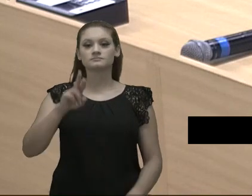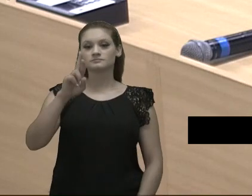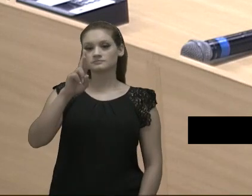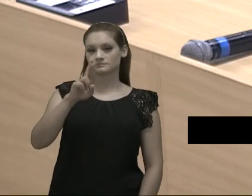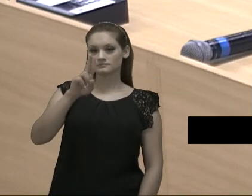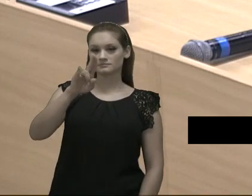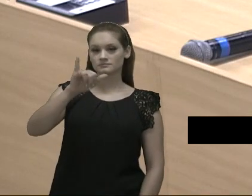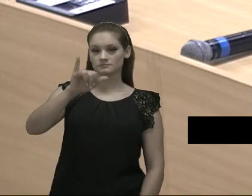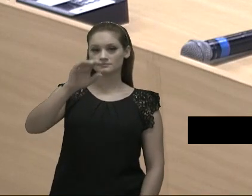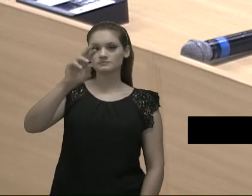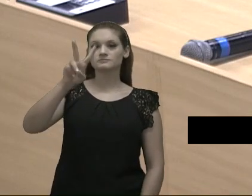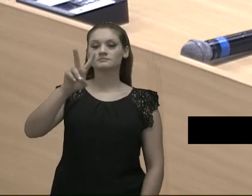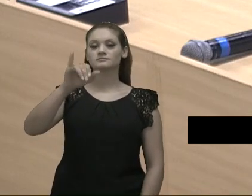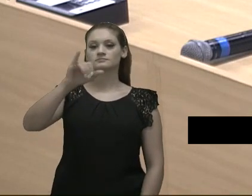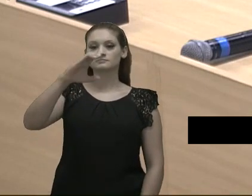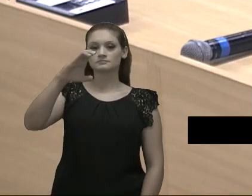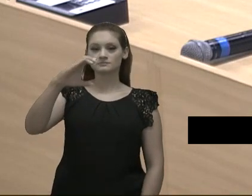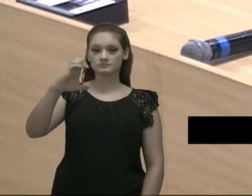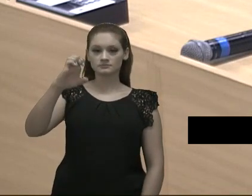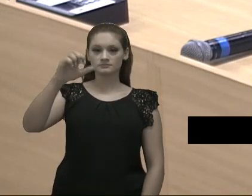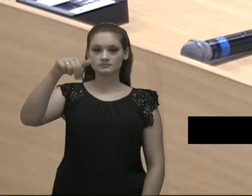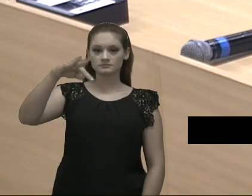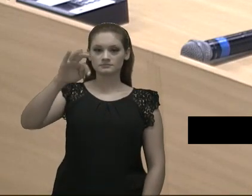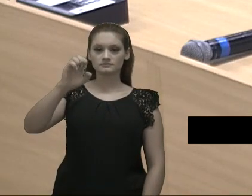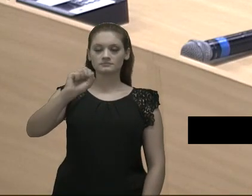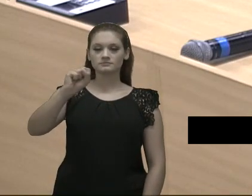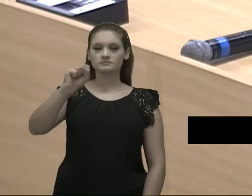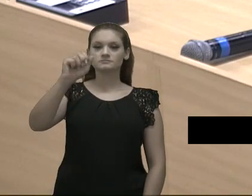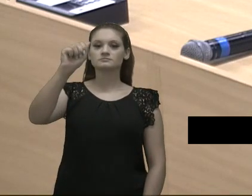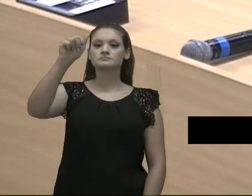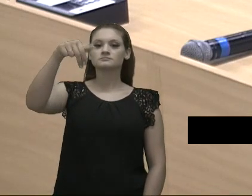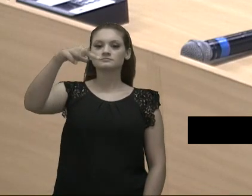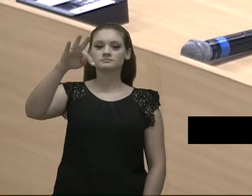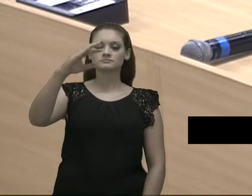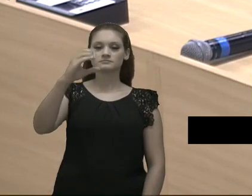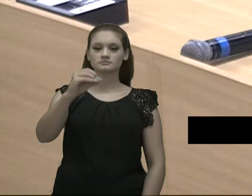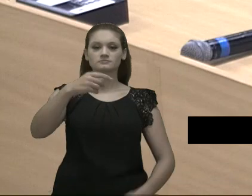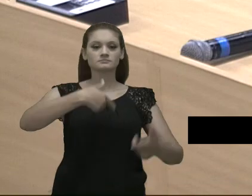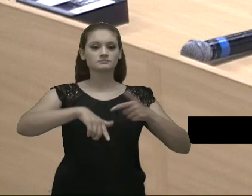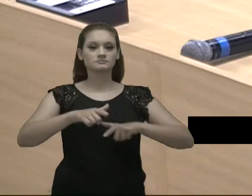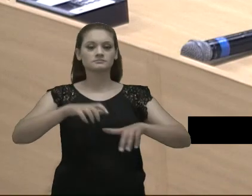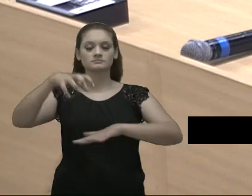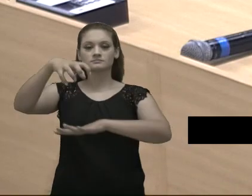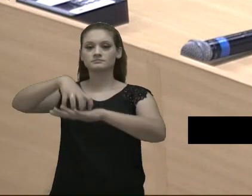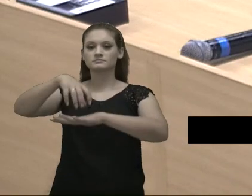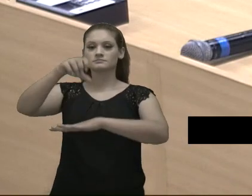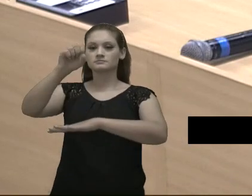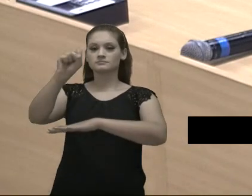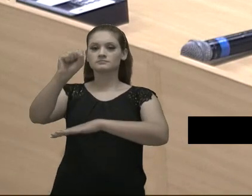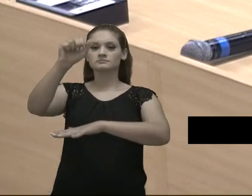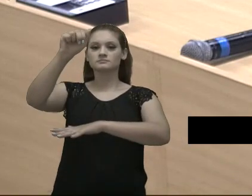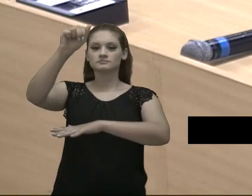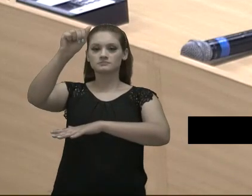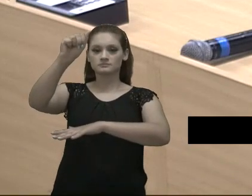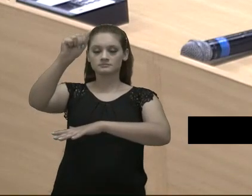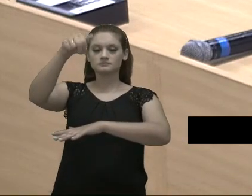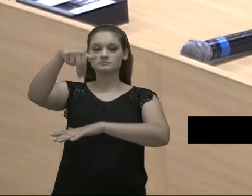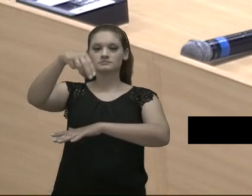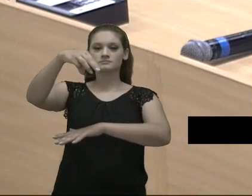Meu nome é Rui Vicente dos Santos, trabalho na UPA San Marino e UPA Santa Helena.